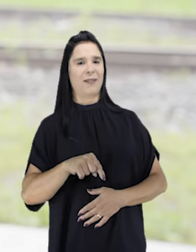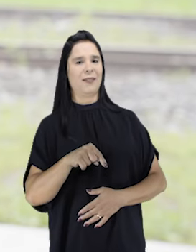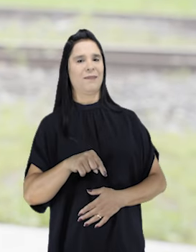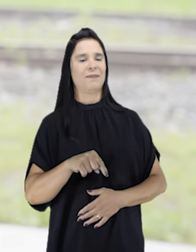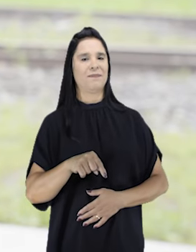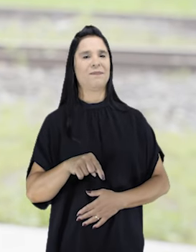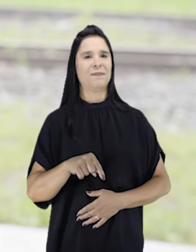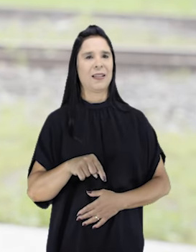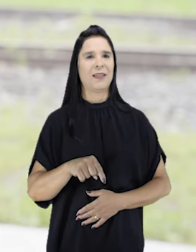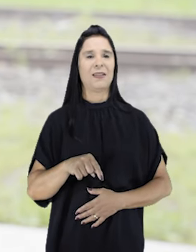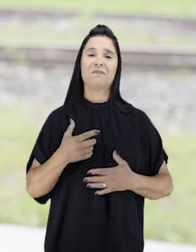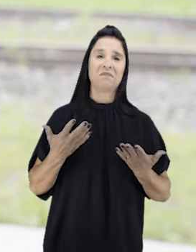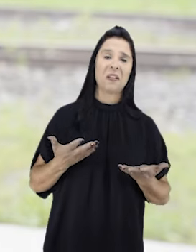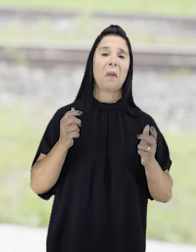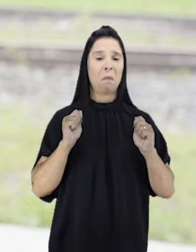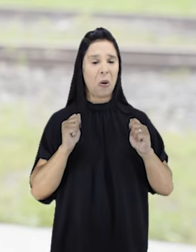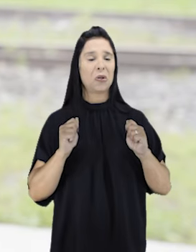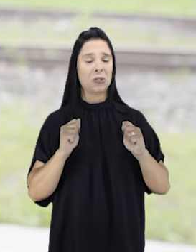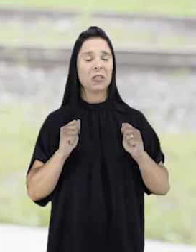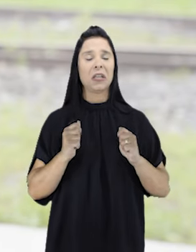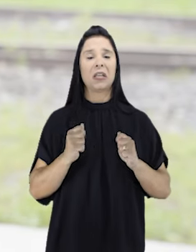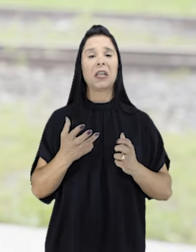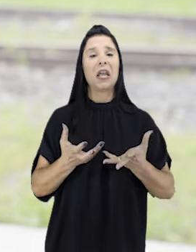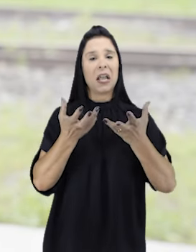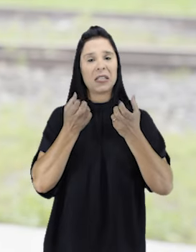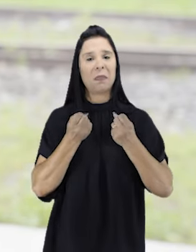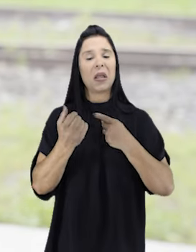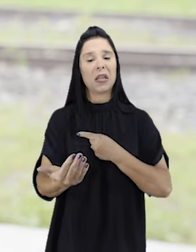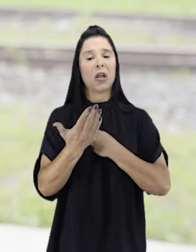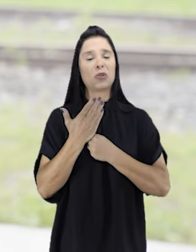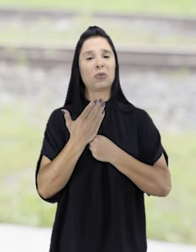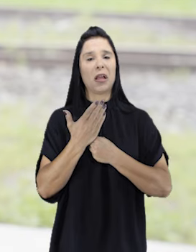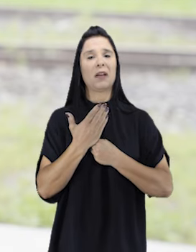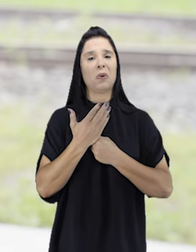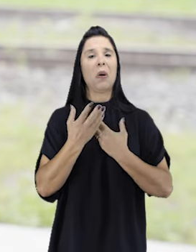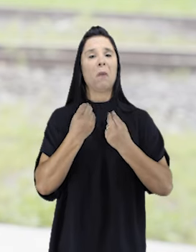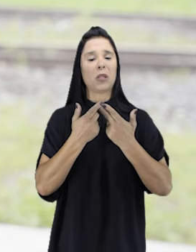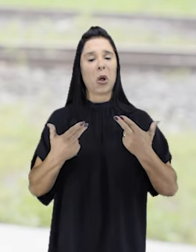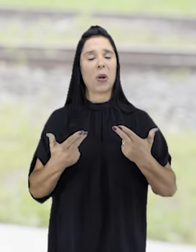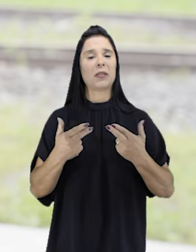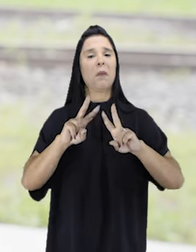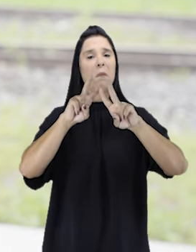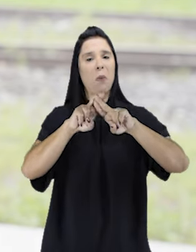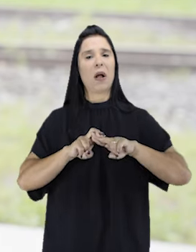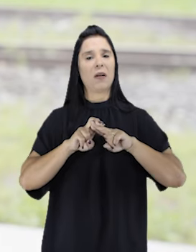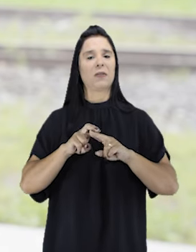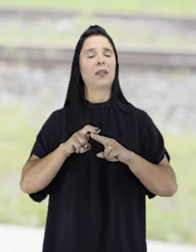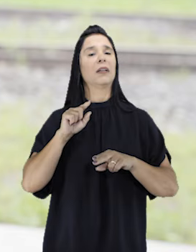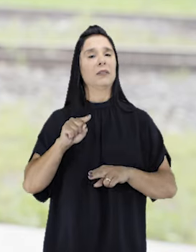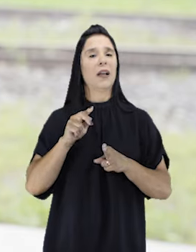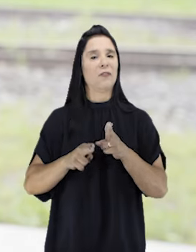estão e que, de alguma forma, direta ou indiretamente, se beneficiaram da ferrovia. Com relação à questão